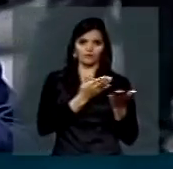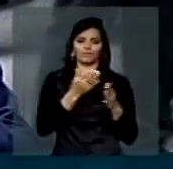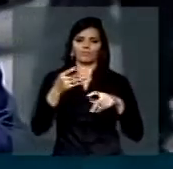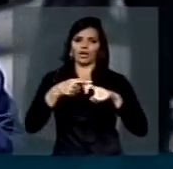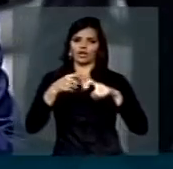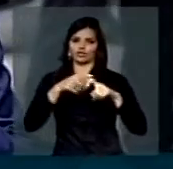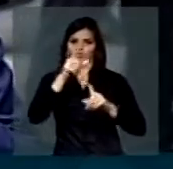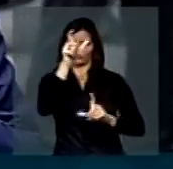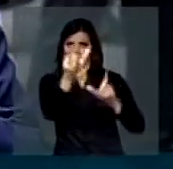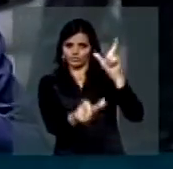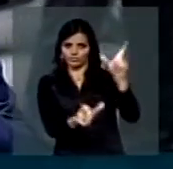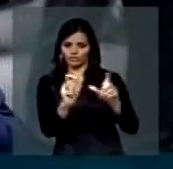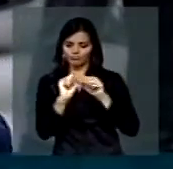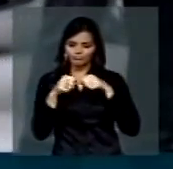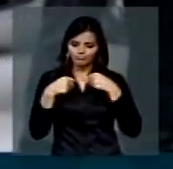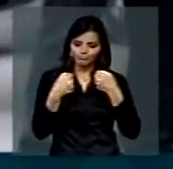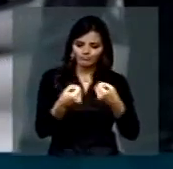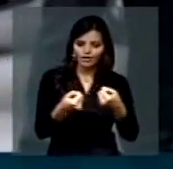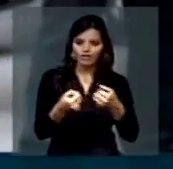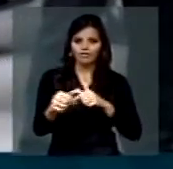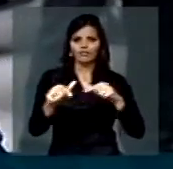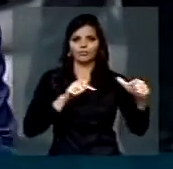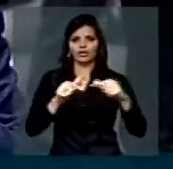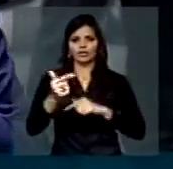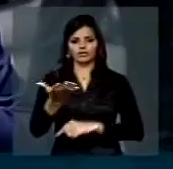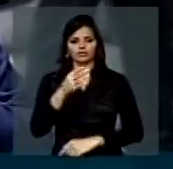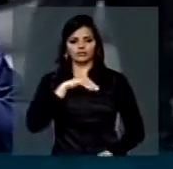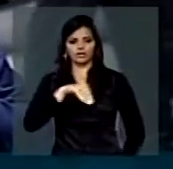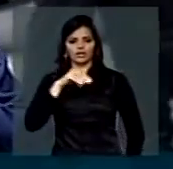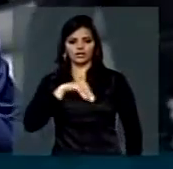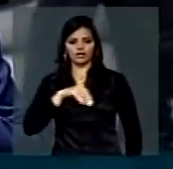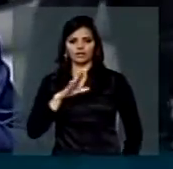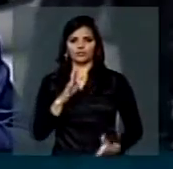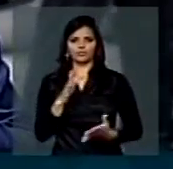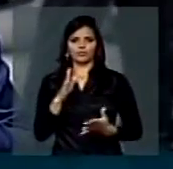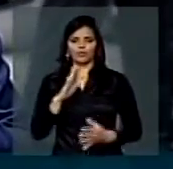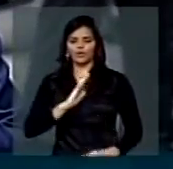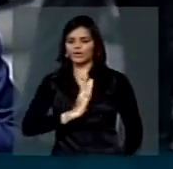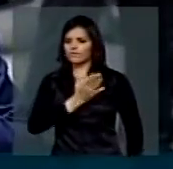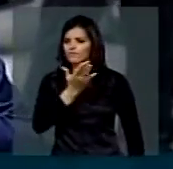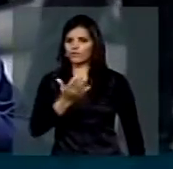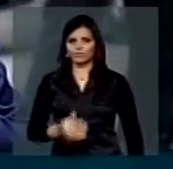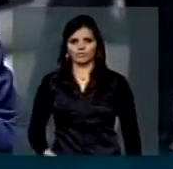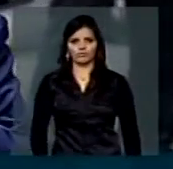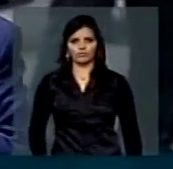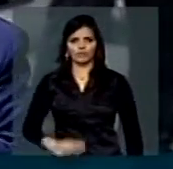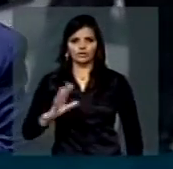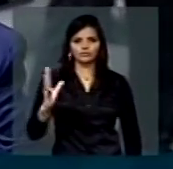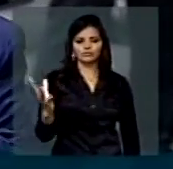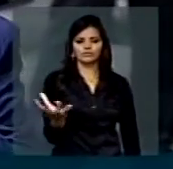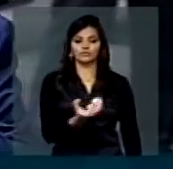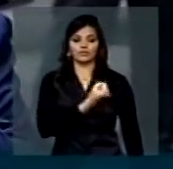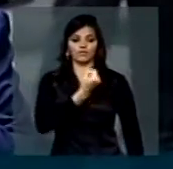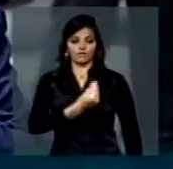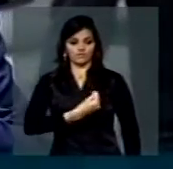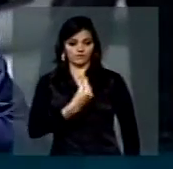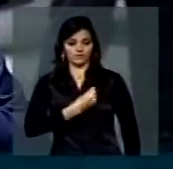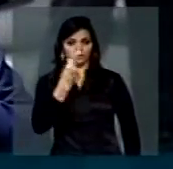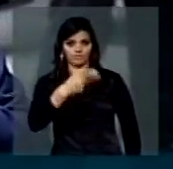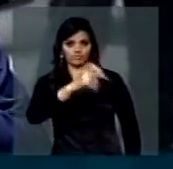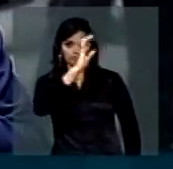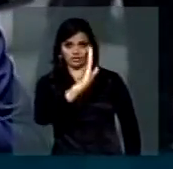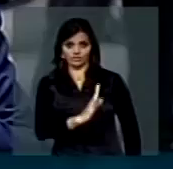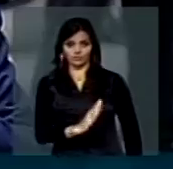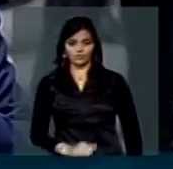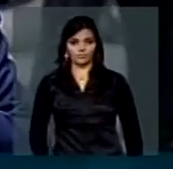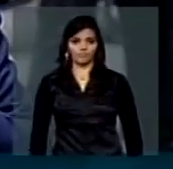médicos abnegados que se sujeitaram a trabalhar por um salário de fome para salvar vidas aqui no Brasil.